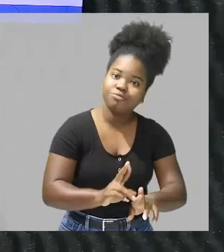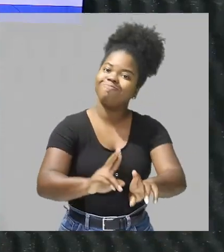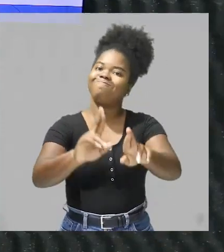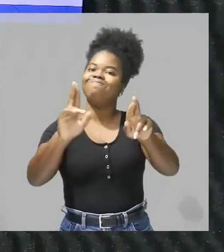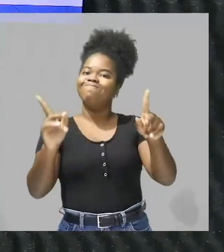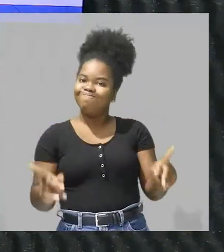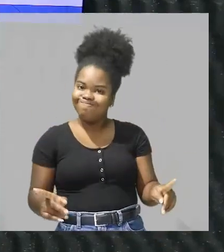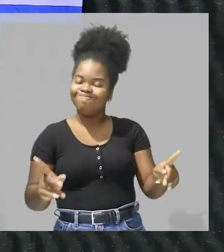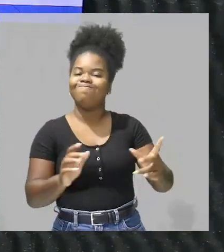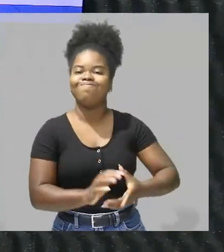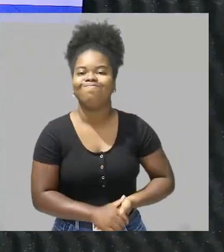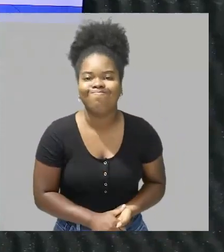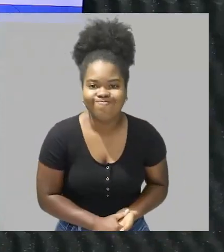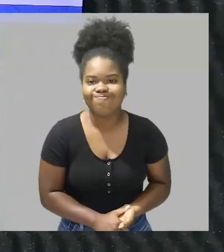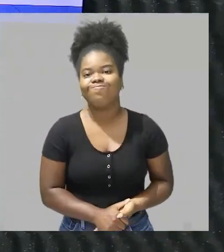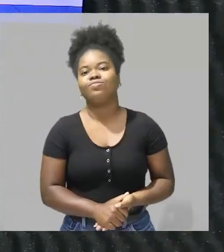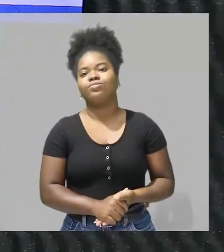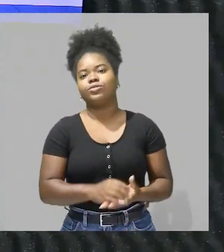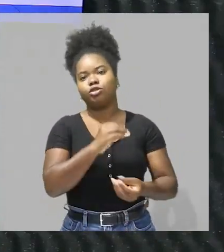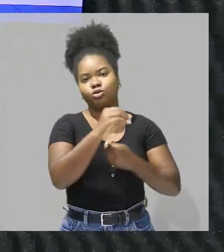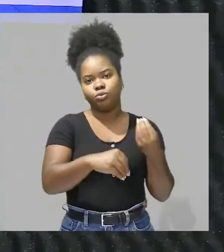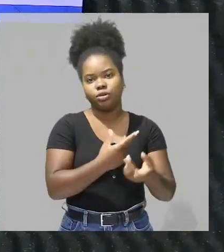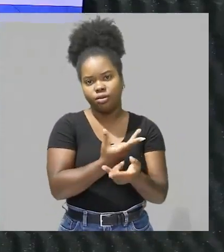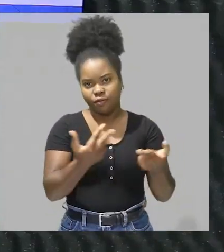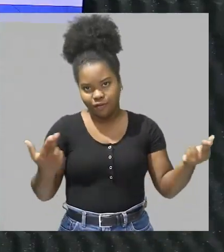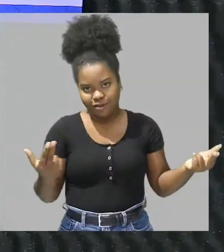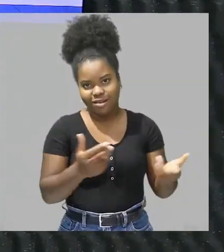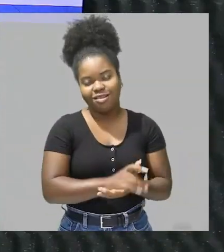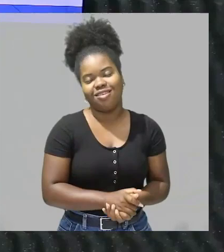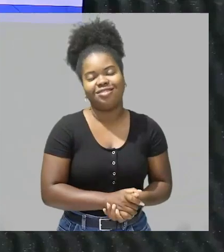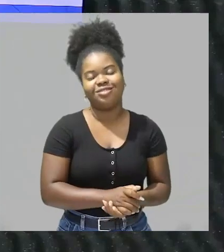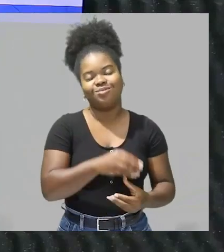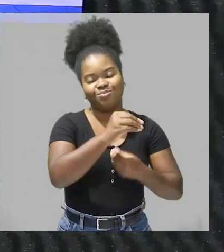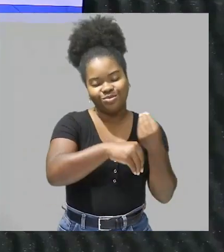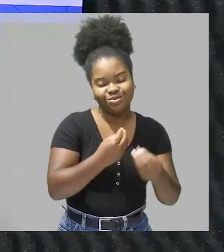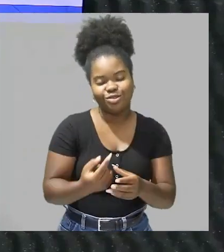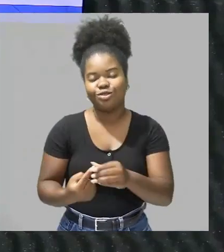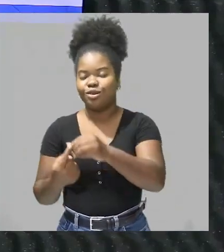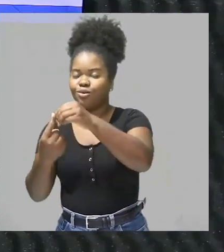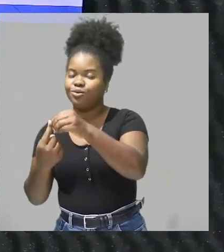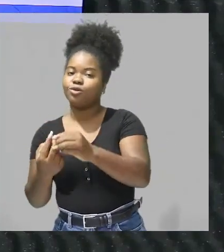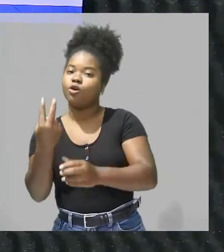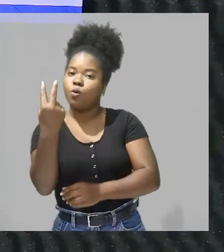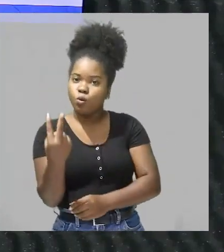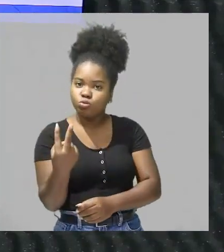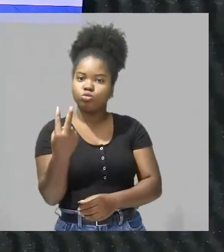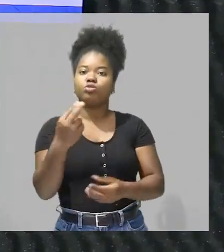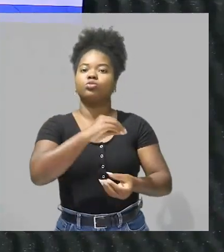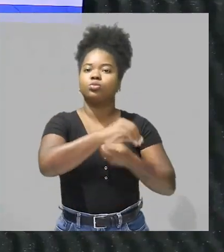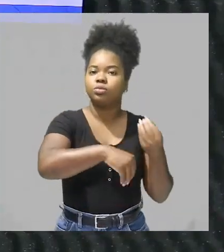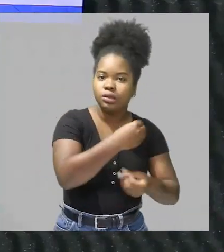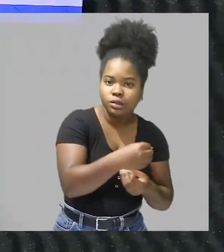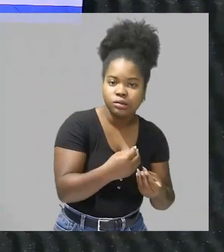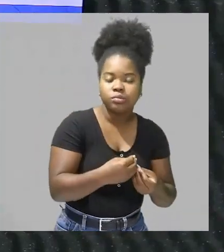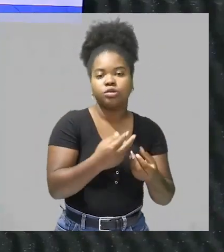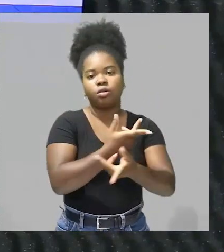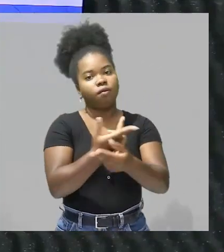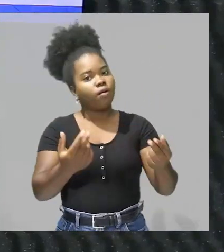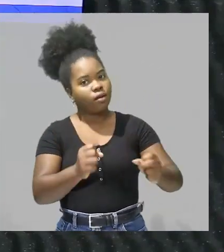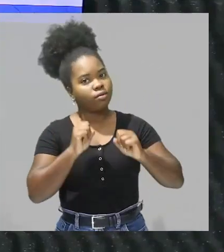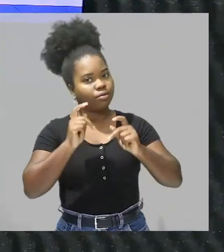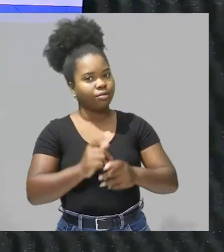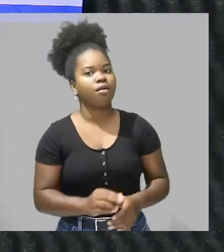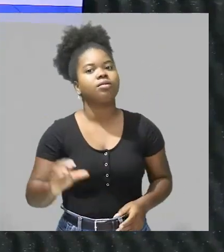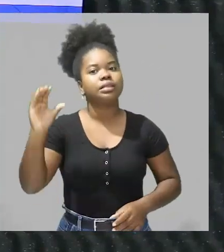então elementos químicos diferentes substância composta então mistura homogênea com duas substâncias compostas